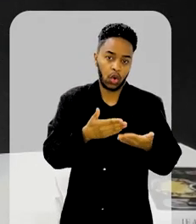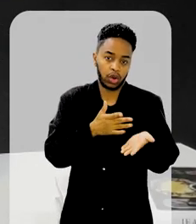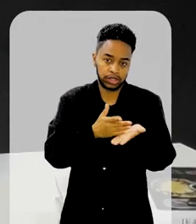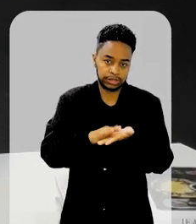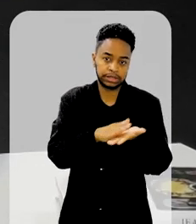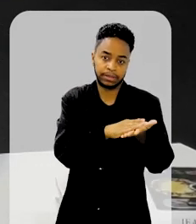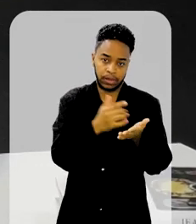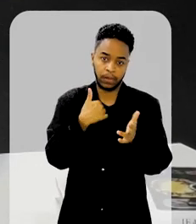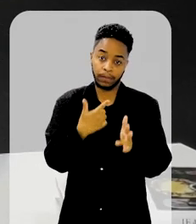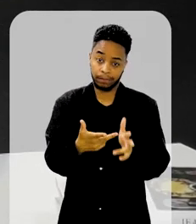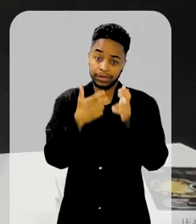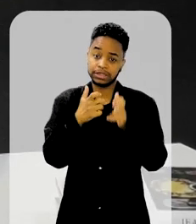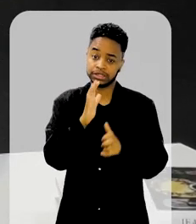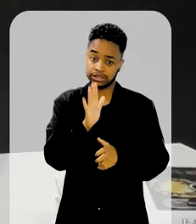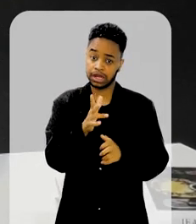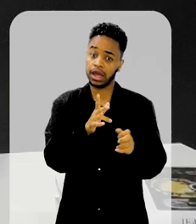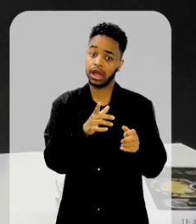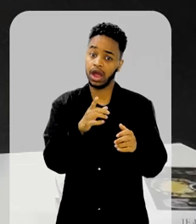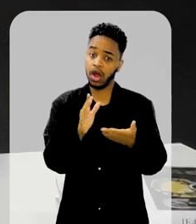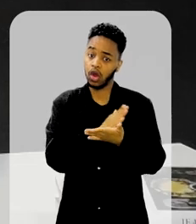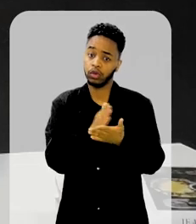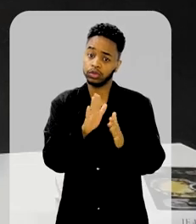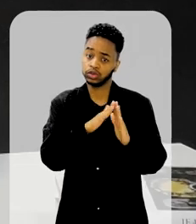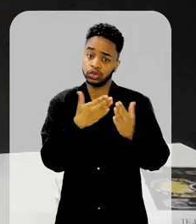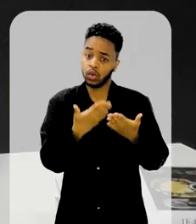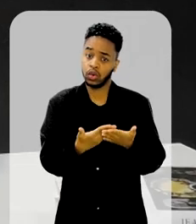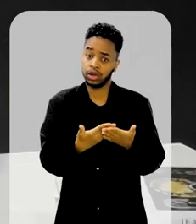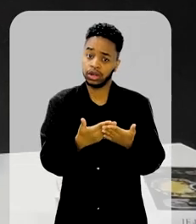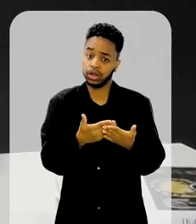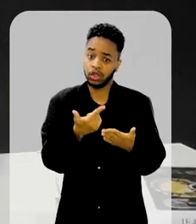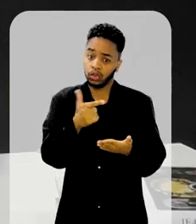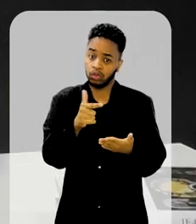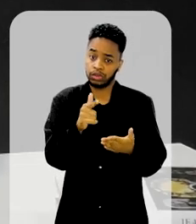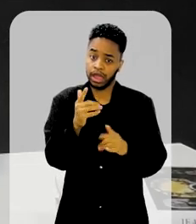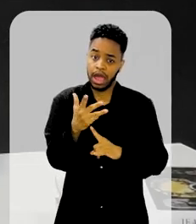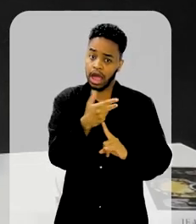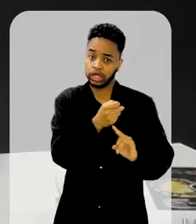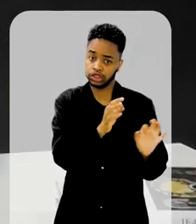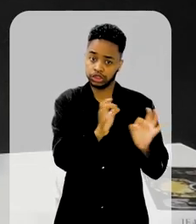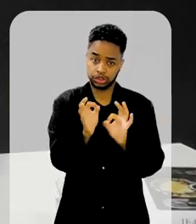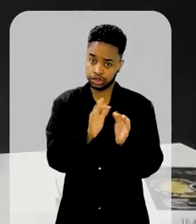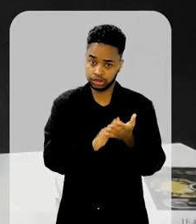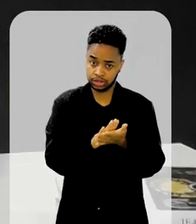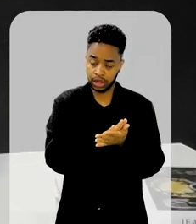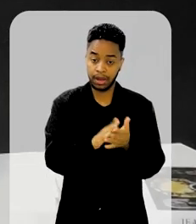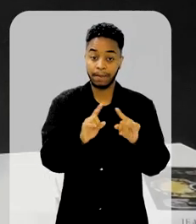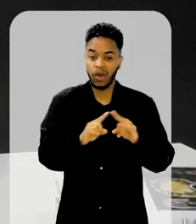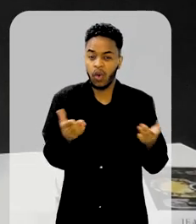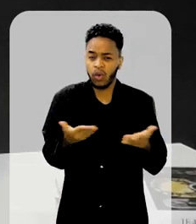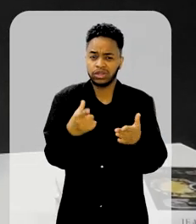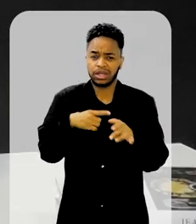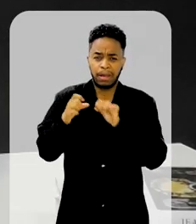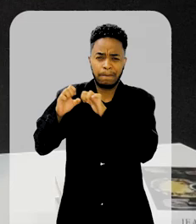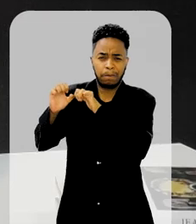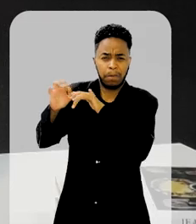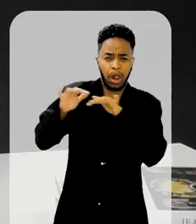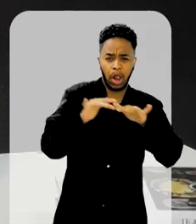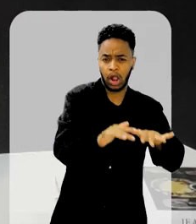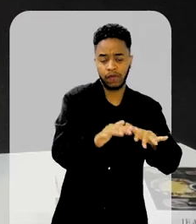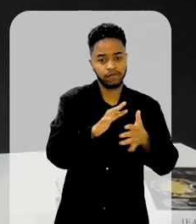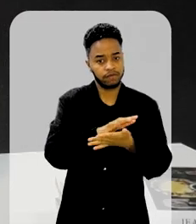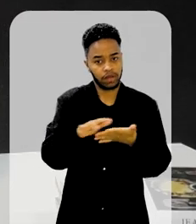porque eu já vi situações que você tinha escolas sem opção de artistas Sim sim e hoje você tem tem aí uma gama